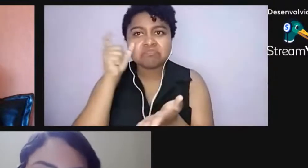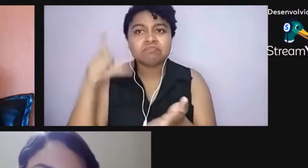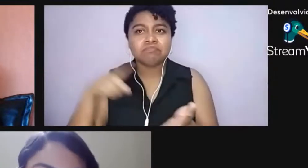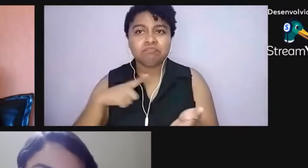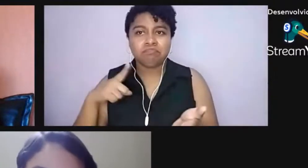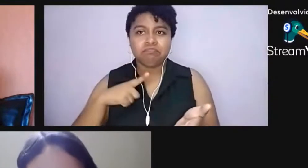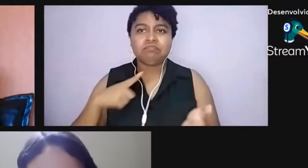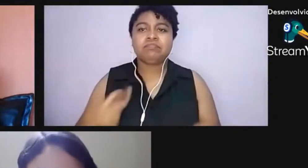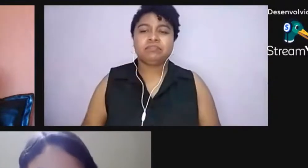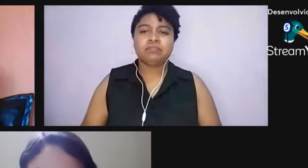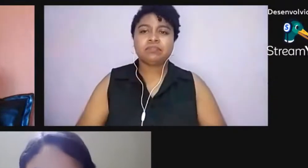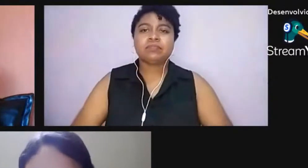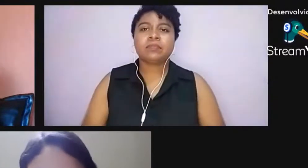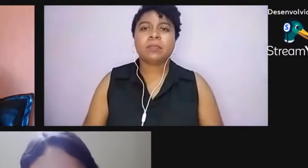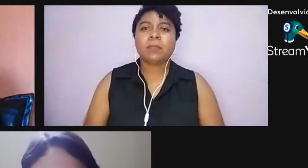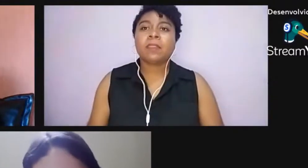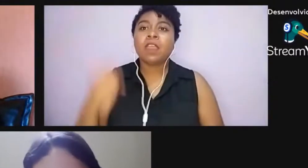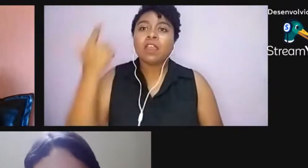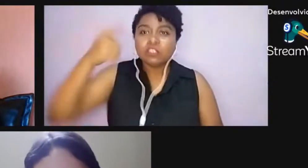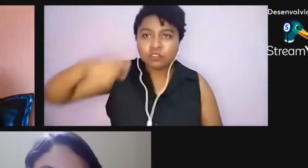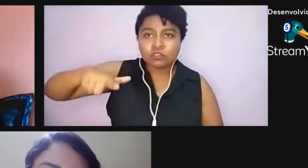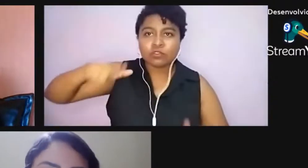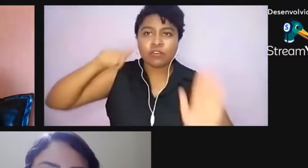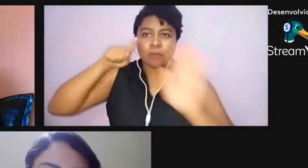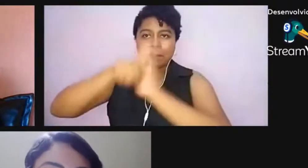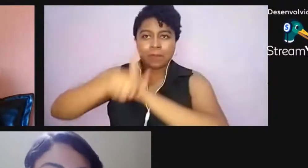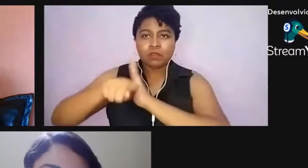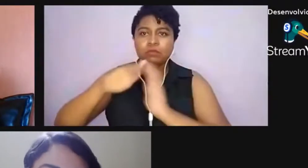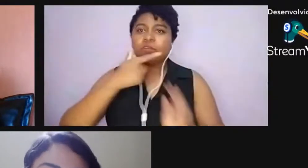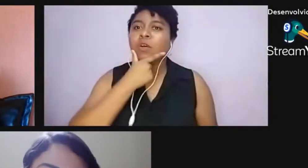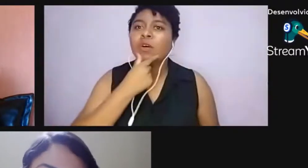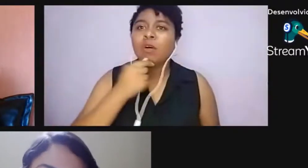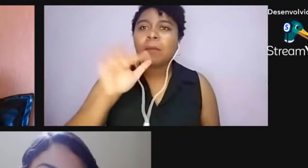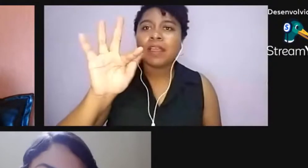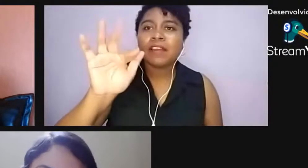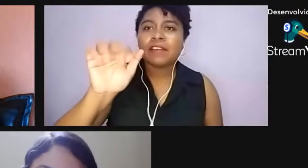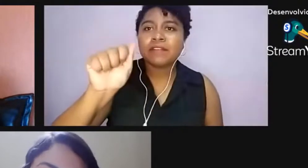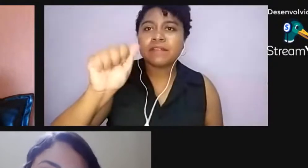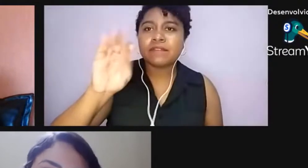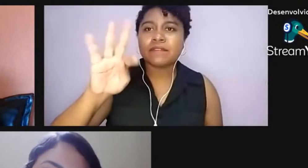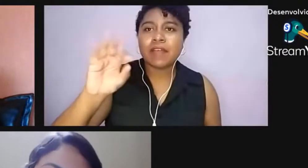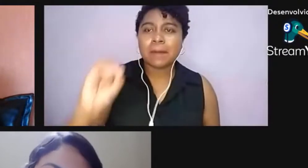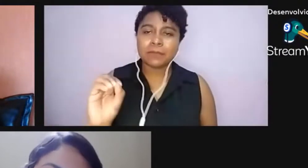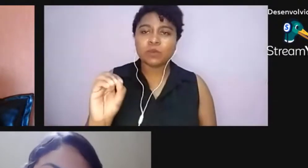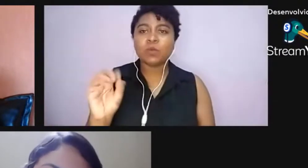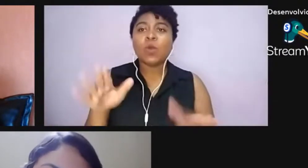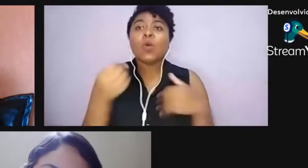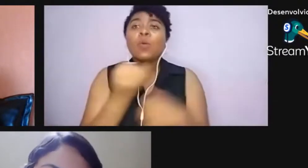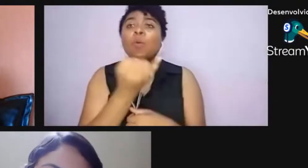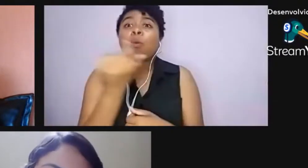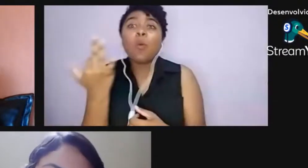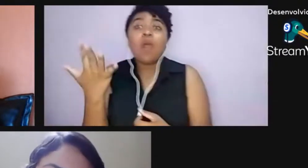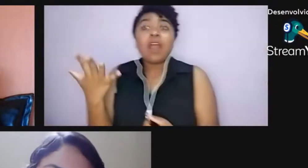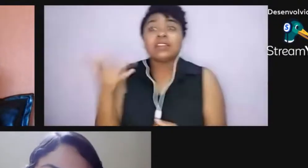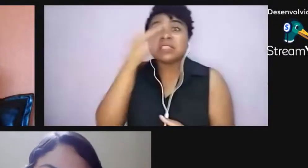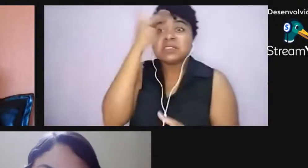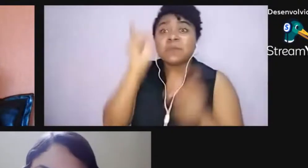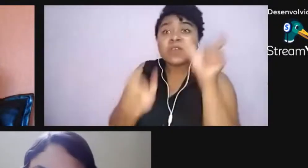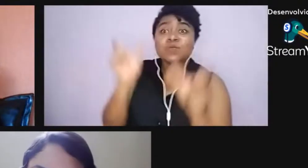Show. Tem uma outra pergunta aqui também, do Fábio. Qual o número ideal de jogadores nessa atividade que você